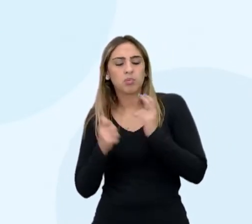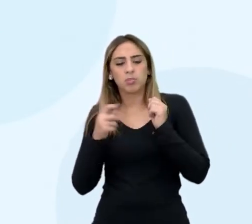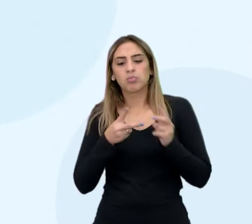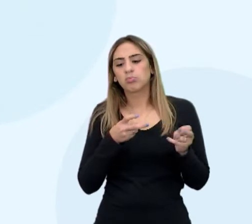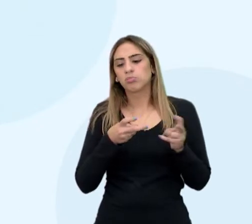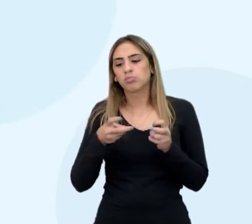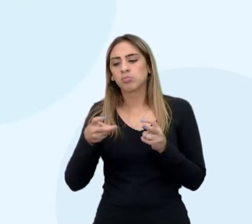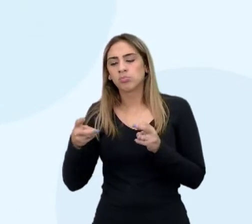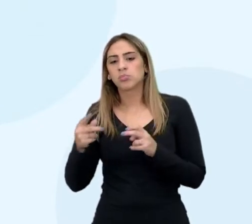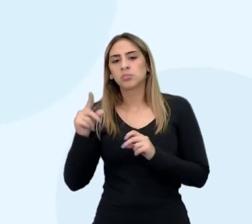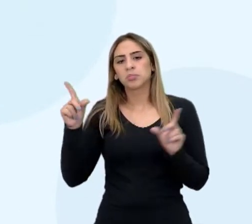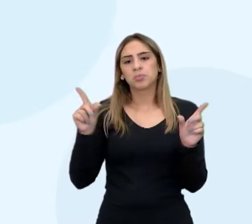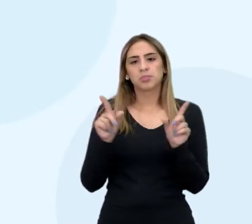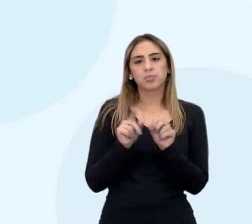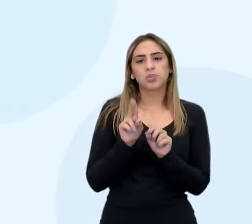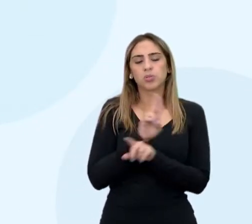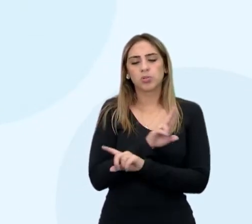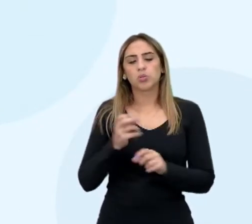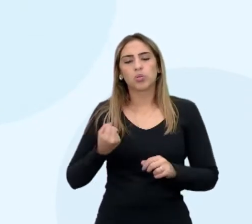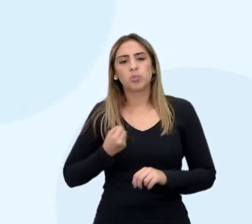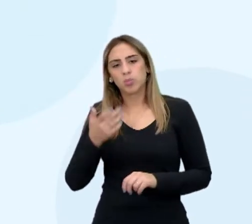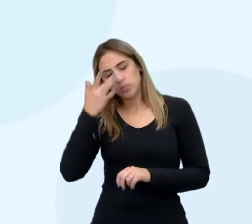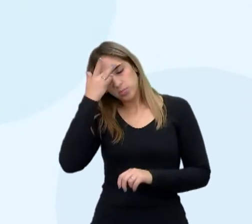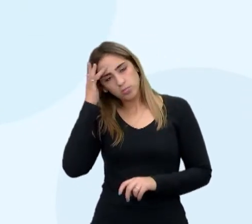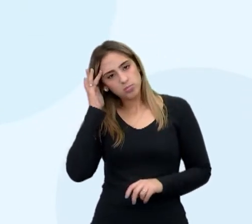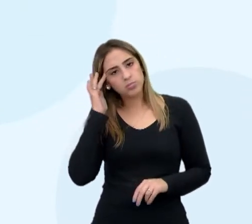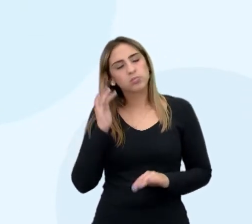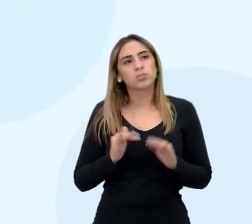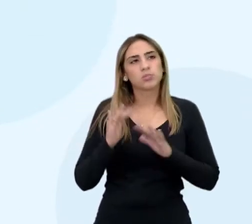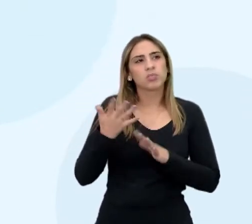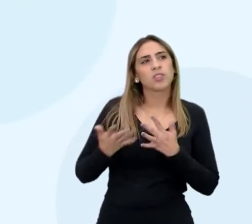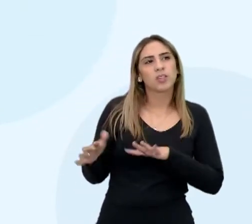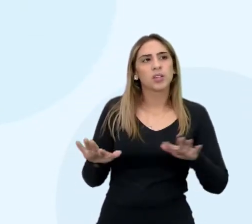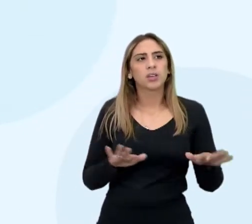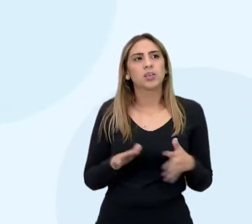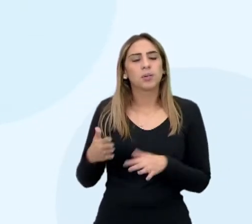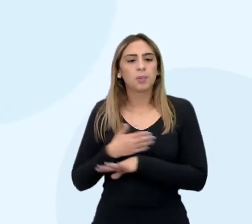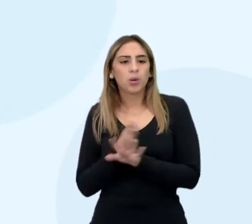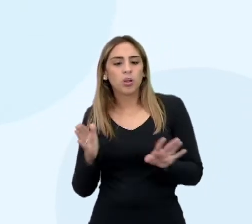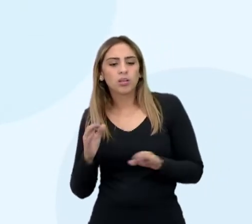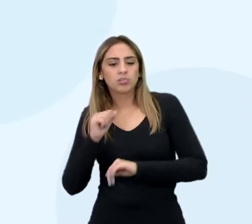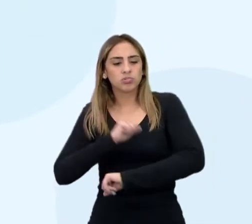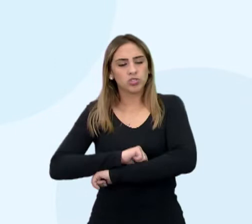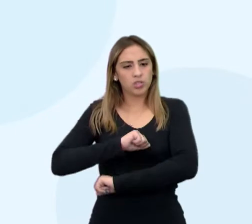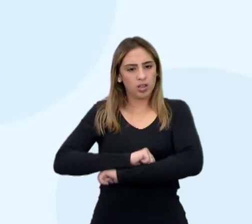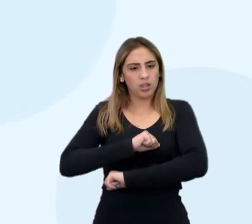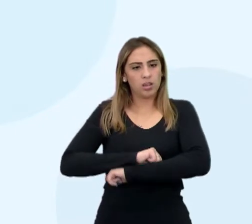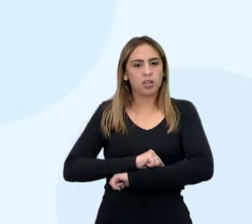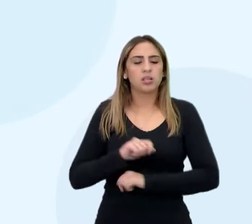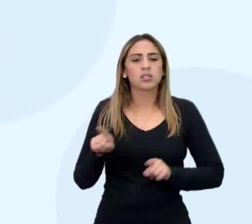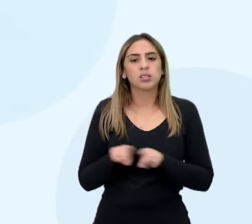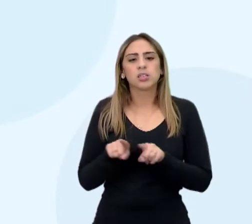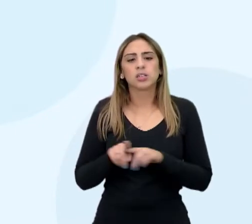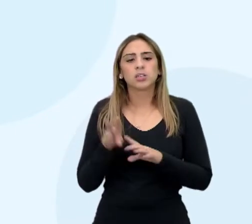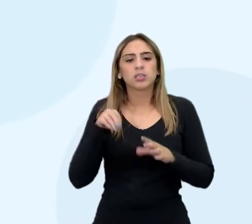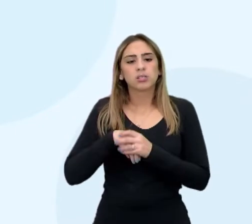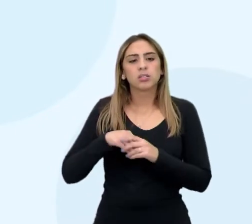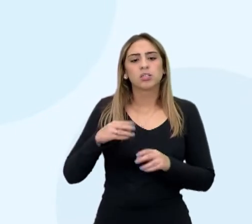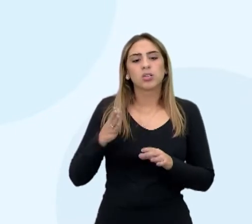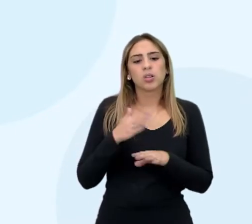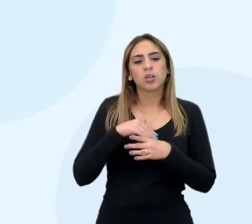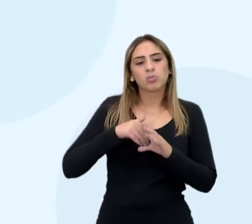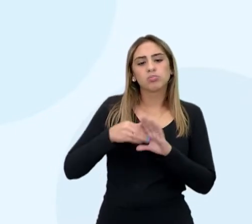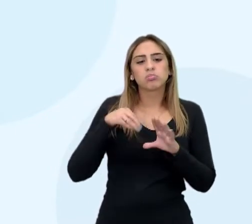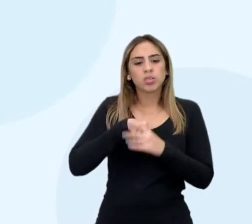do sono um pequeno número de pessoas. Nota-se a vibração de portas e janelas e das louças dentro dos